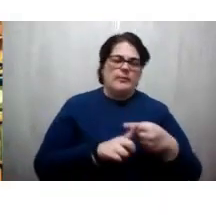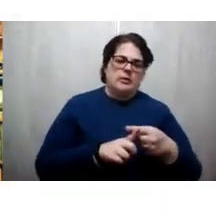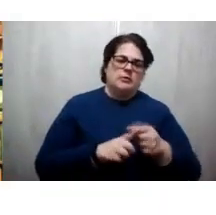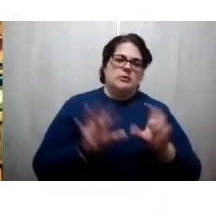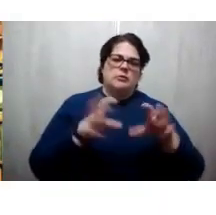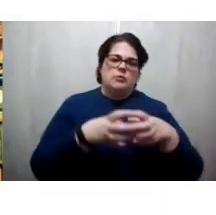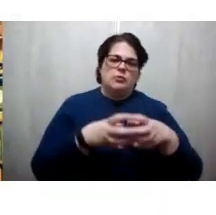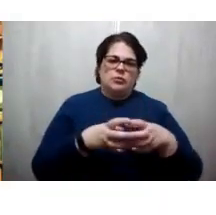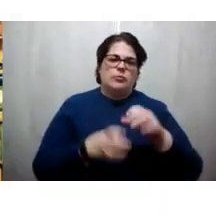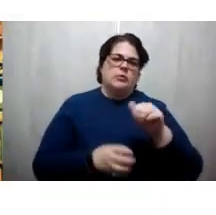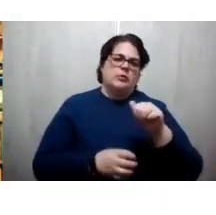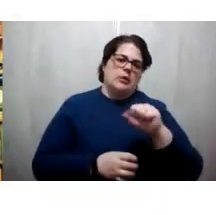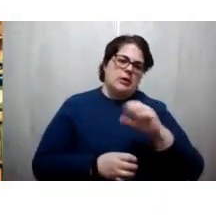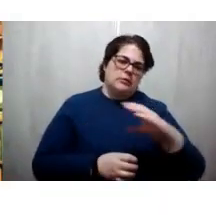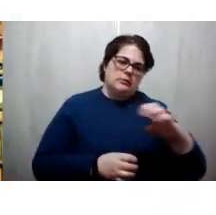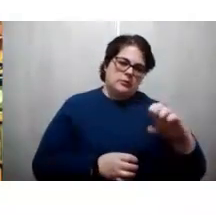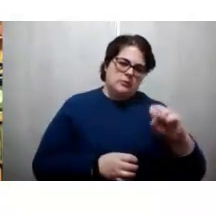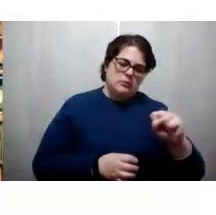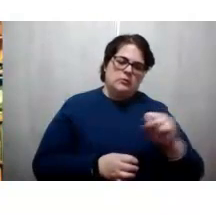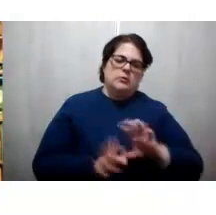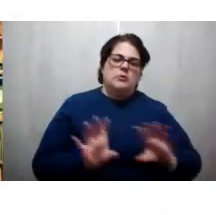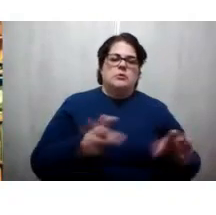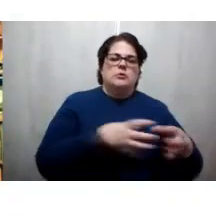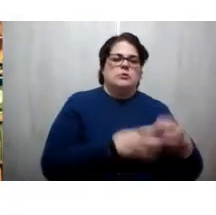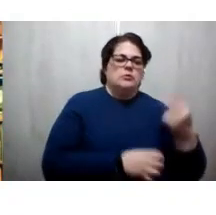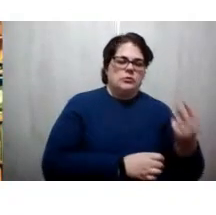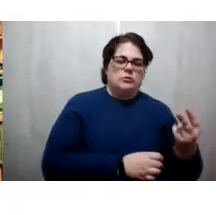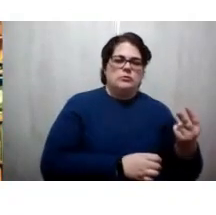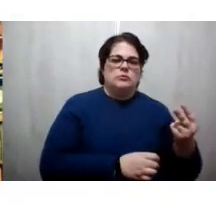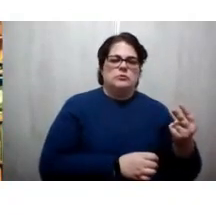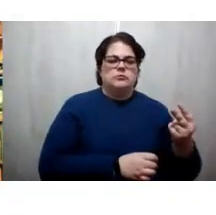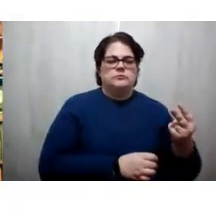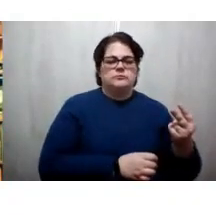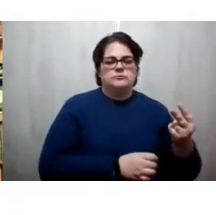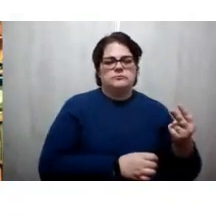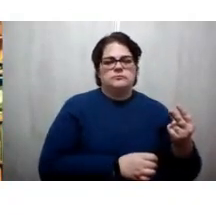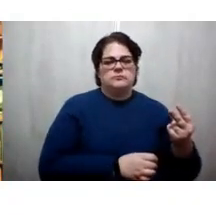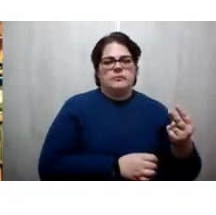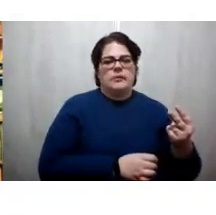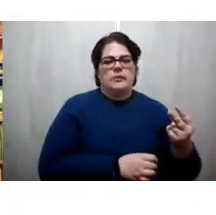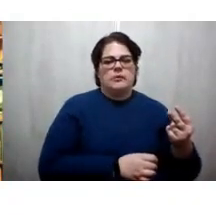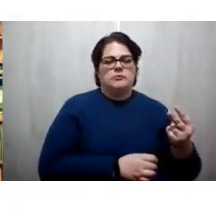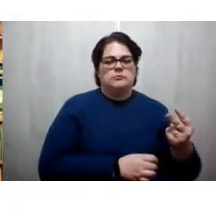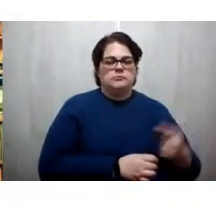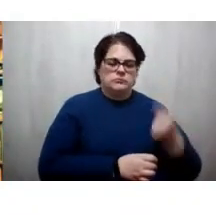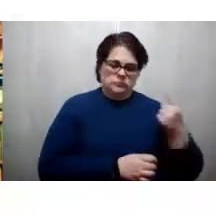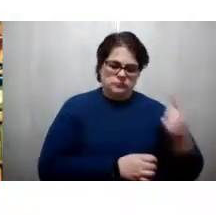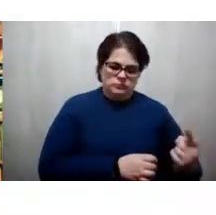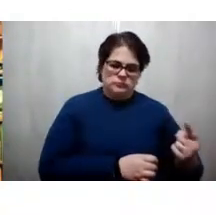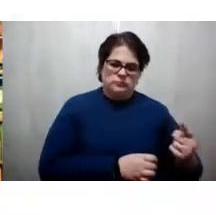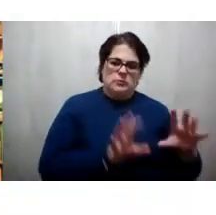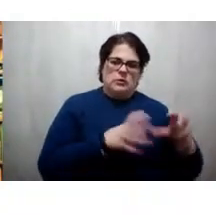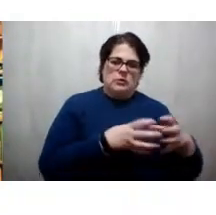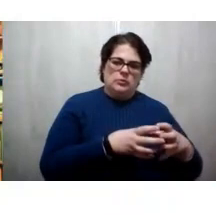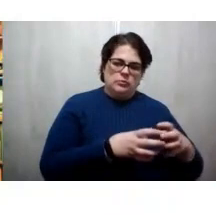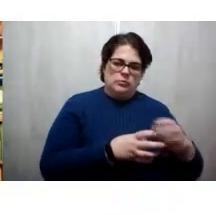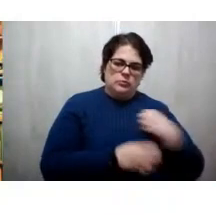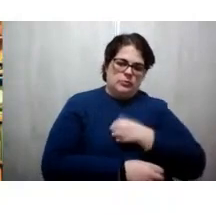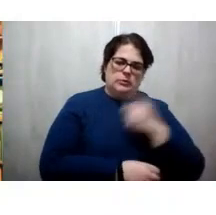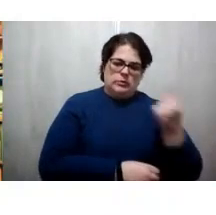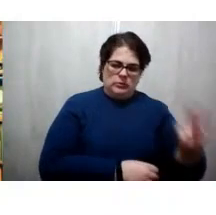de acesso e duas do grupo de acesso, duas do grupo de acesso e uma do grupo de acesso 2. Muito